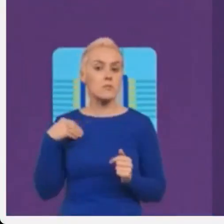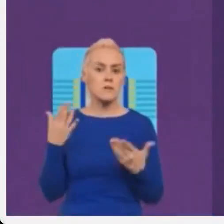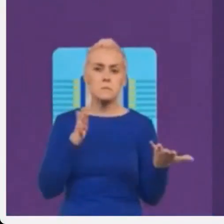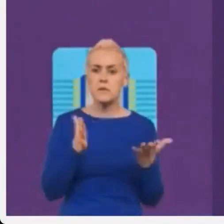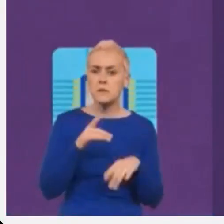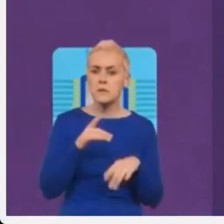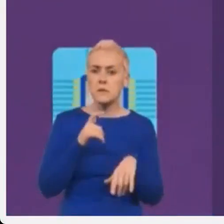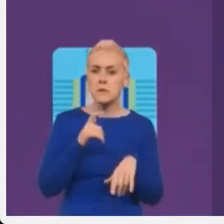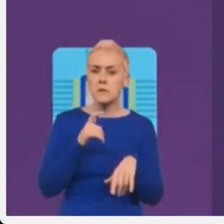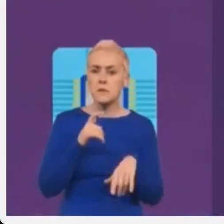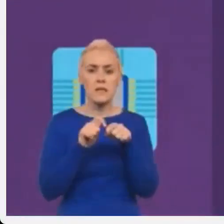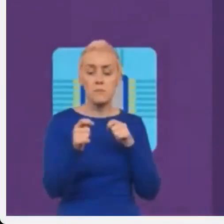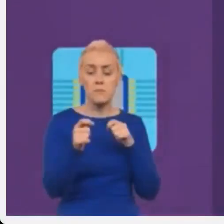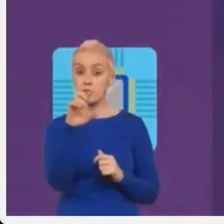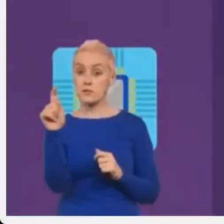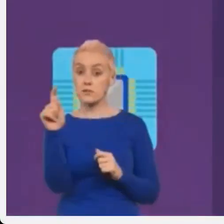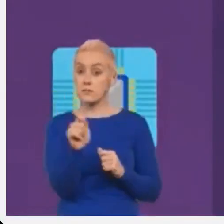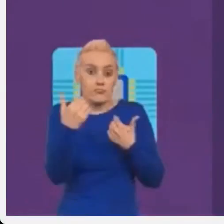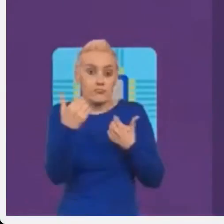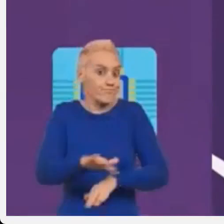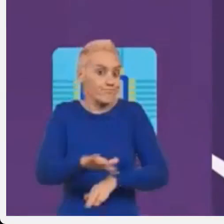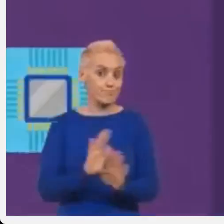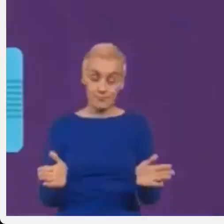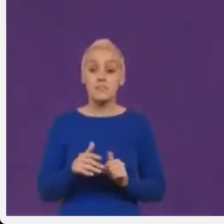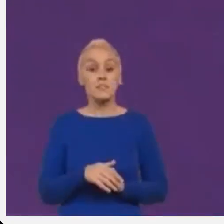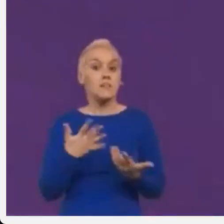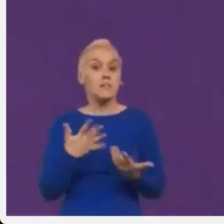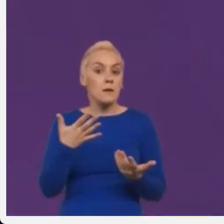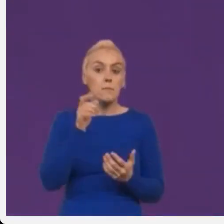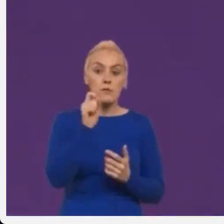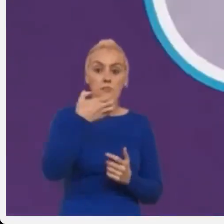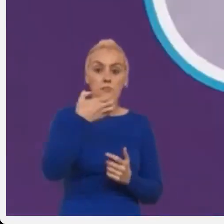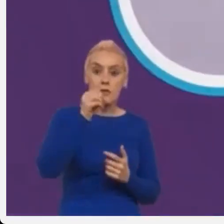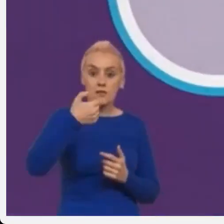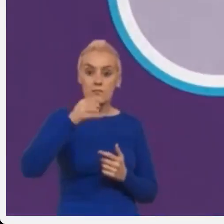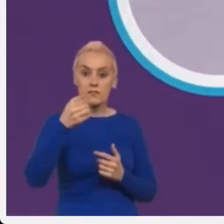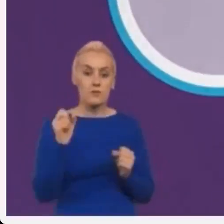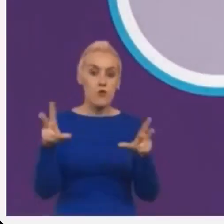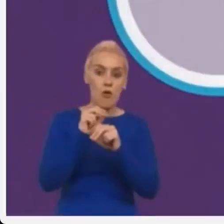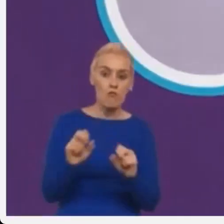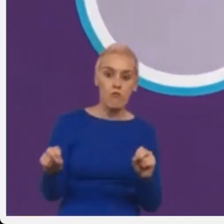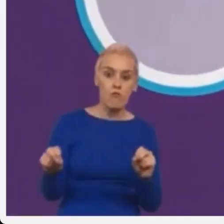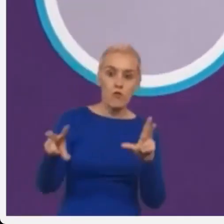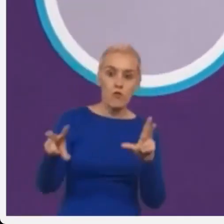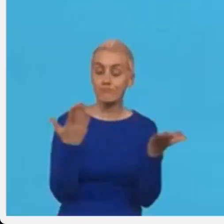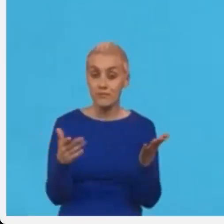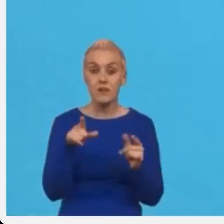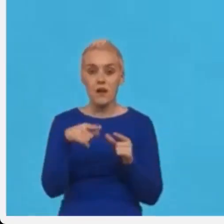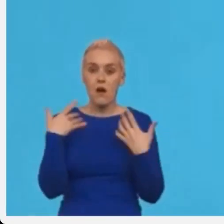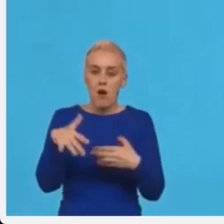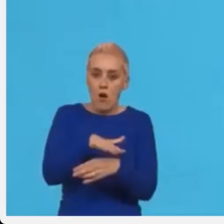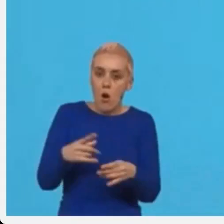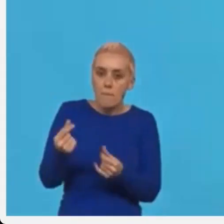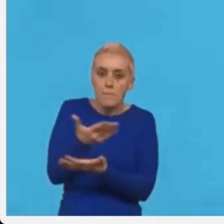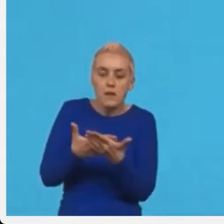de vida médio de apenas 18 meses. A cada 50 minutos surge uma nova patente. É um mercado que ascende a mais de